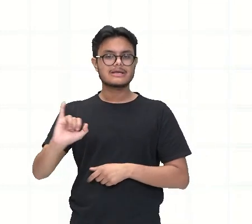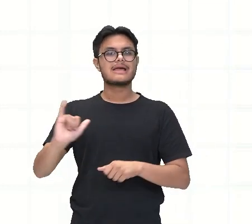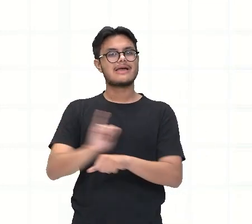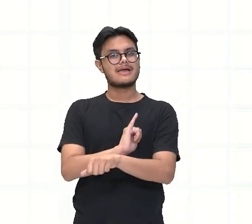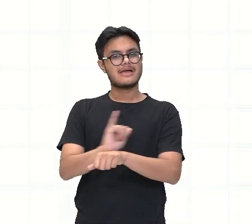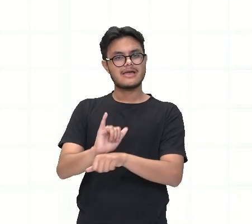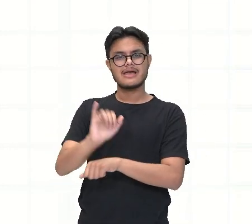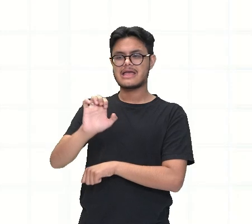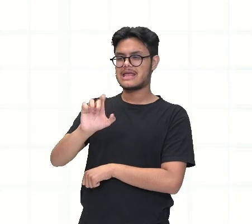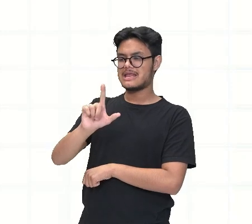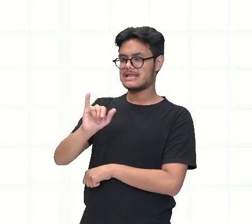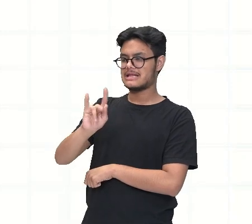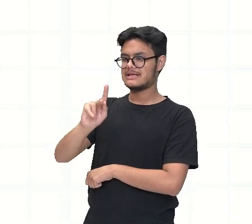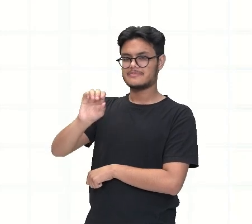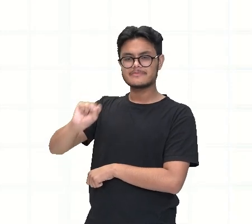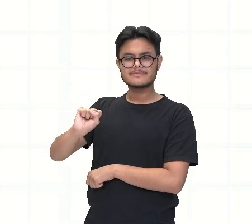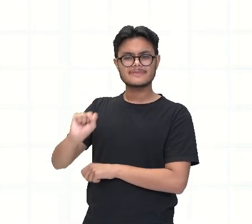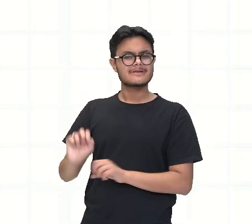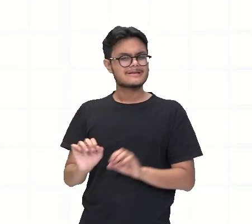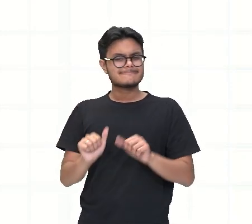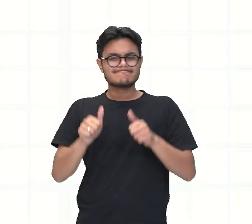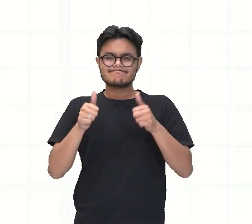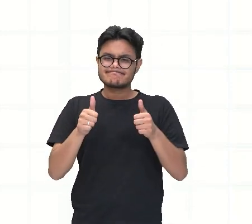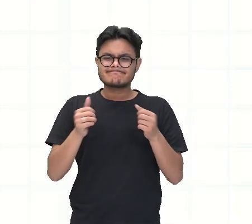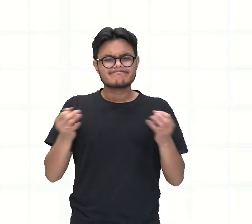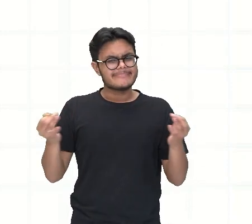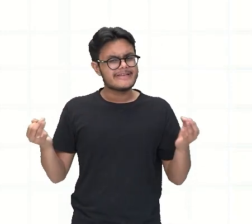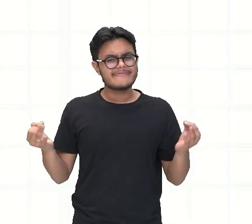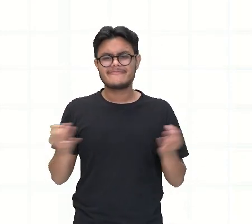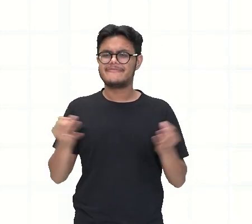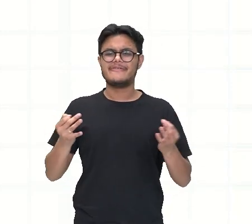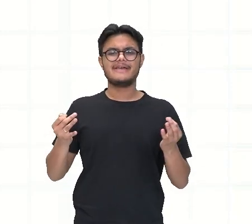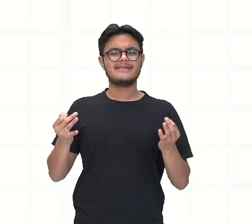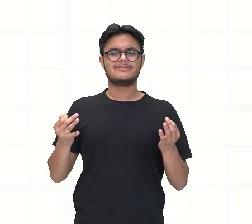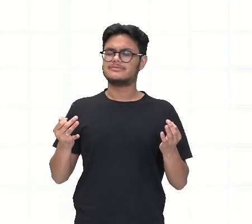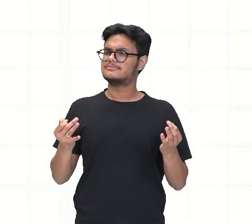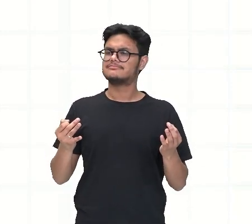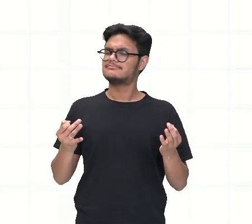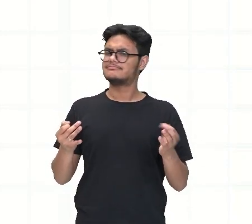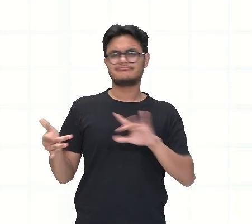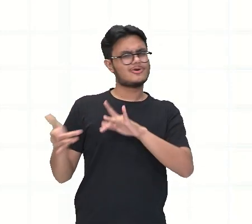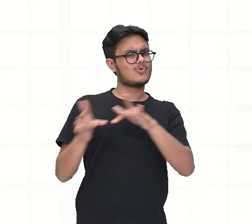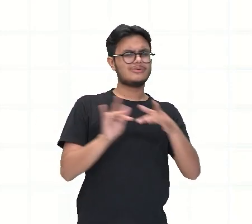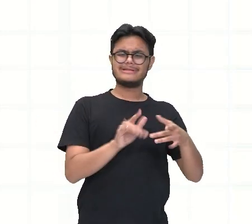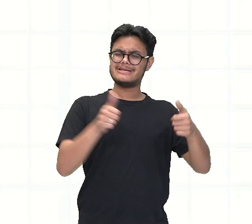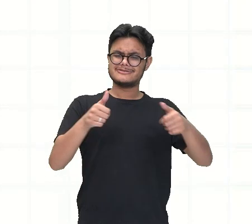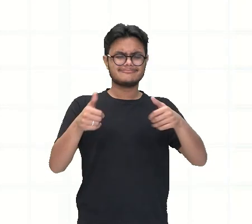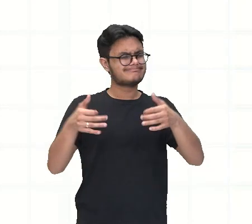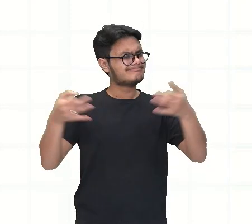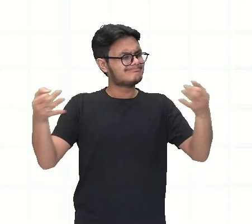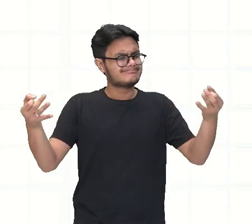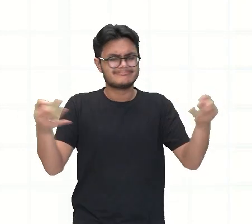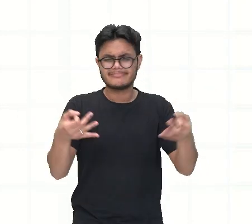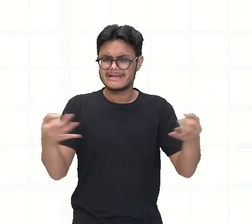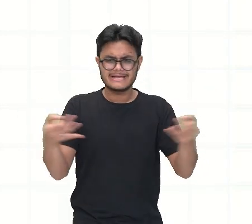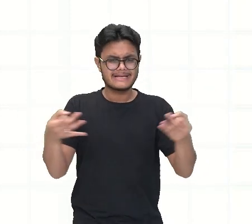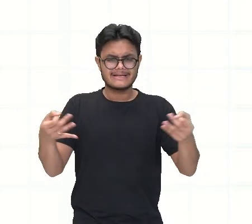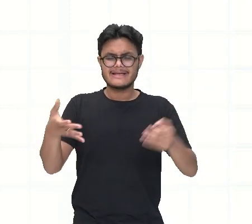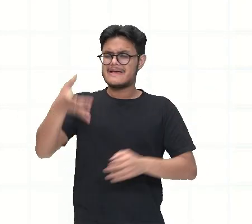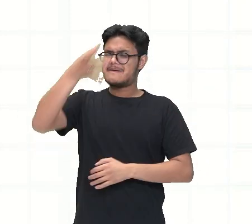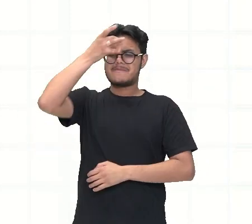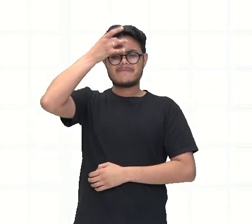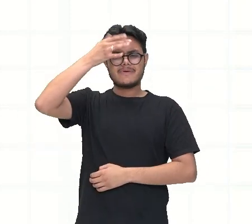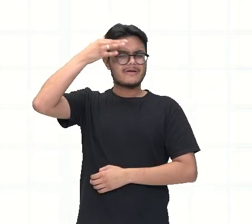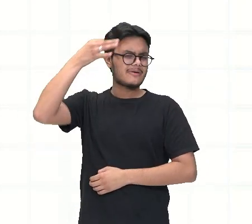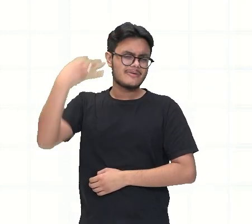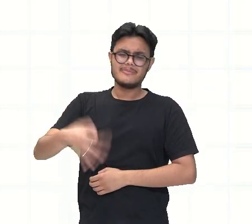maneira adequada, este vazio, esta omissão, nós compreendemos que faz referência a